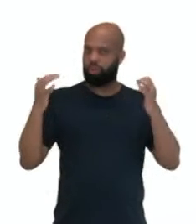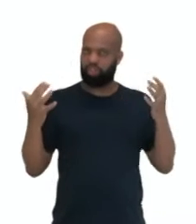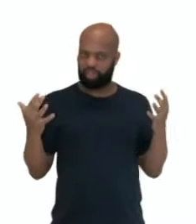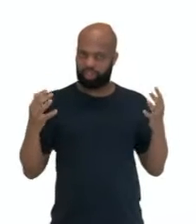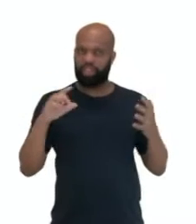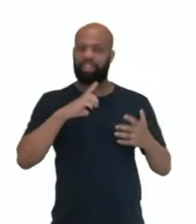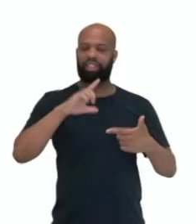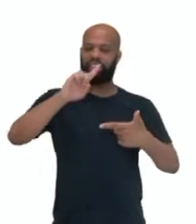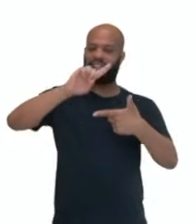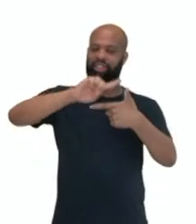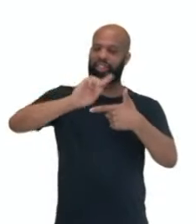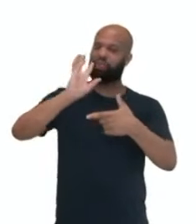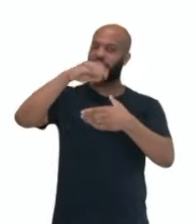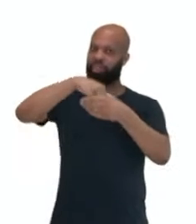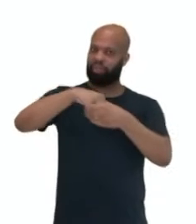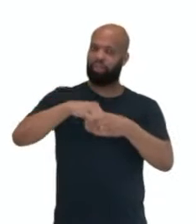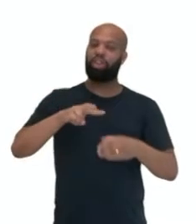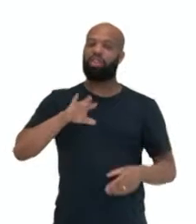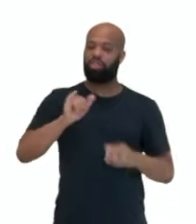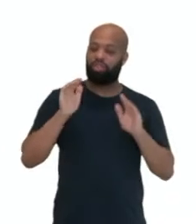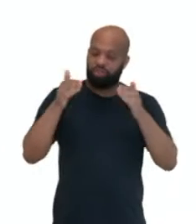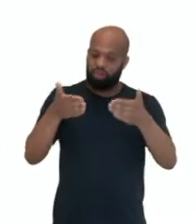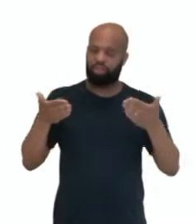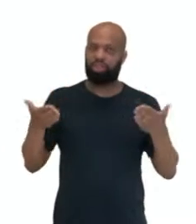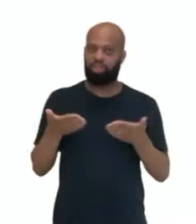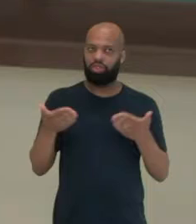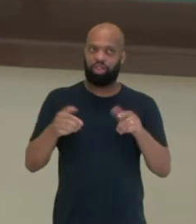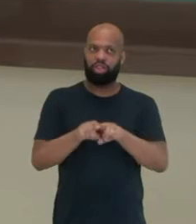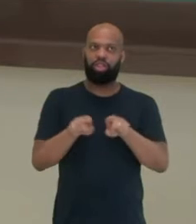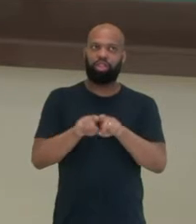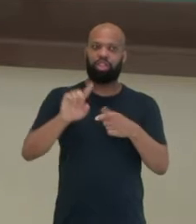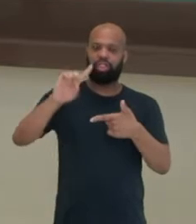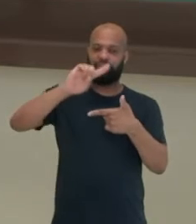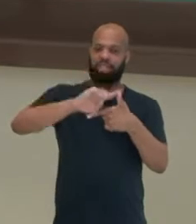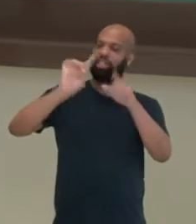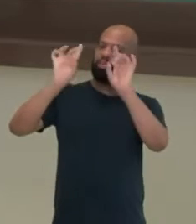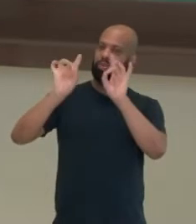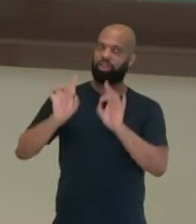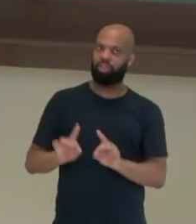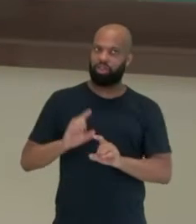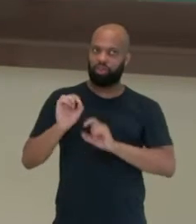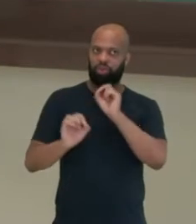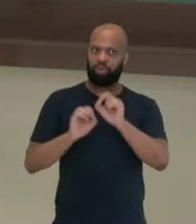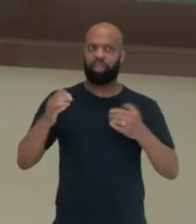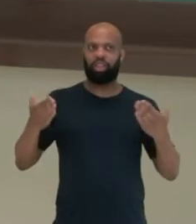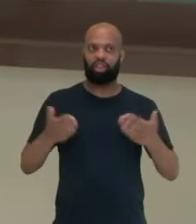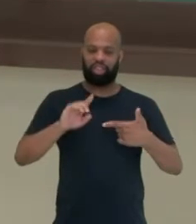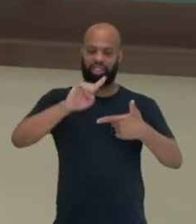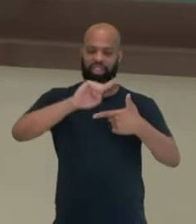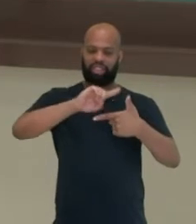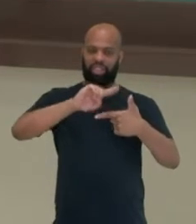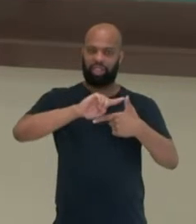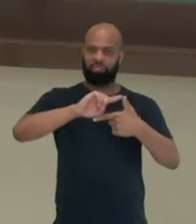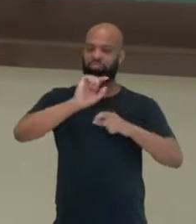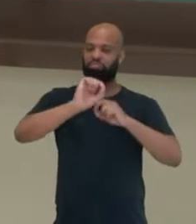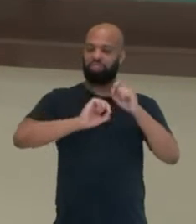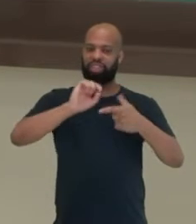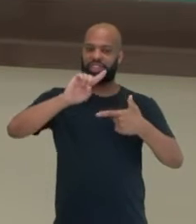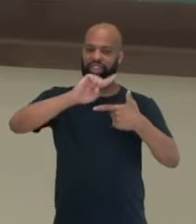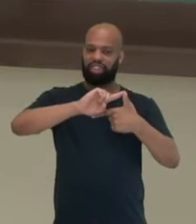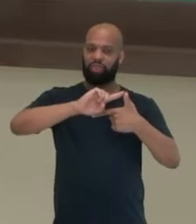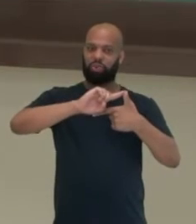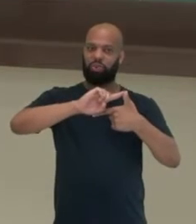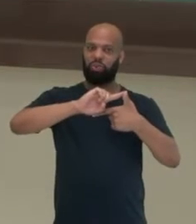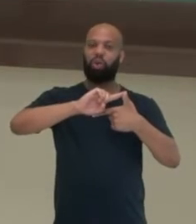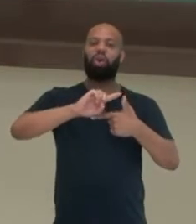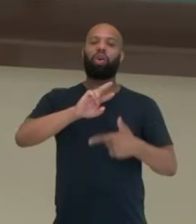nos triângulos. Então, nós vamos focar nos triângulos, em especial o nosso queridinho, o triângulo retângulo.